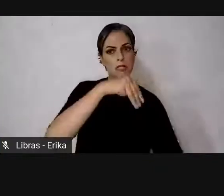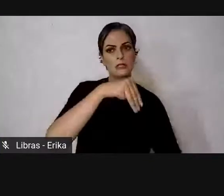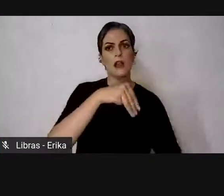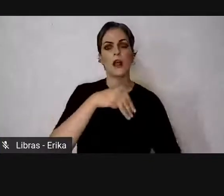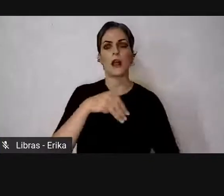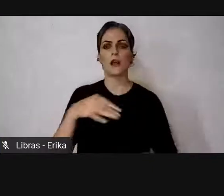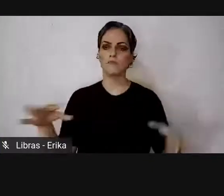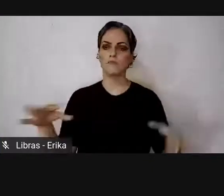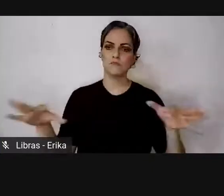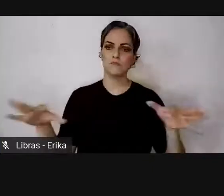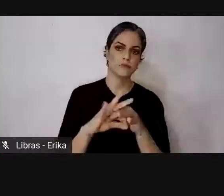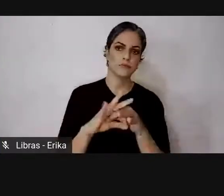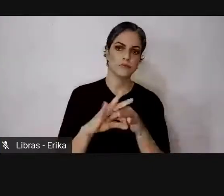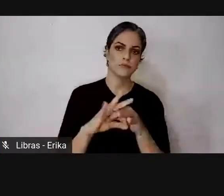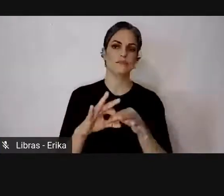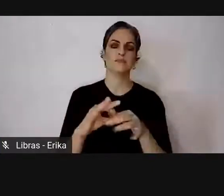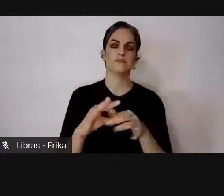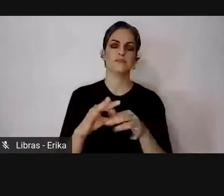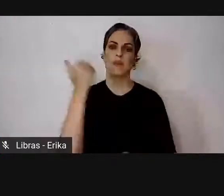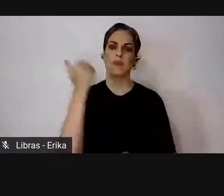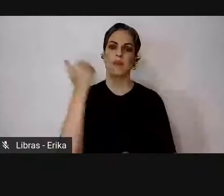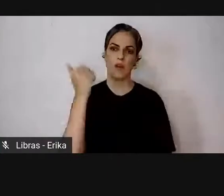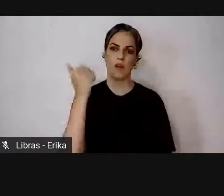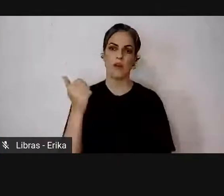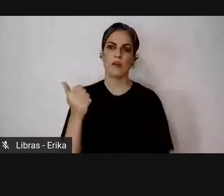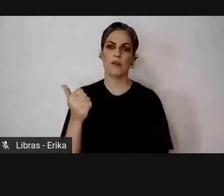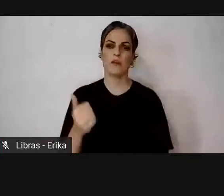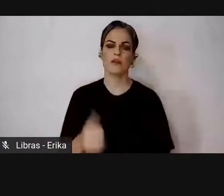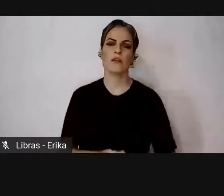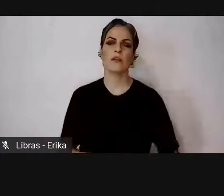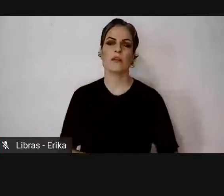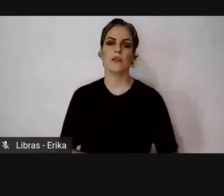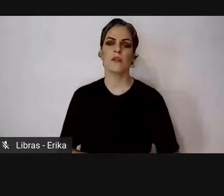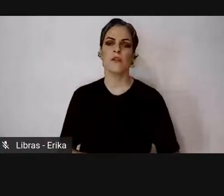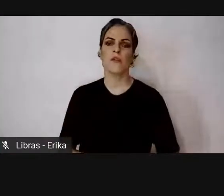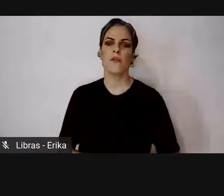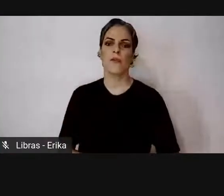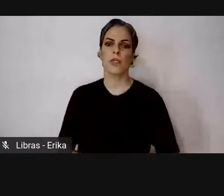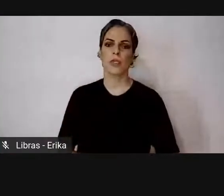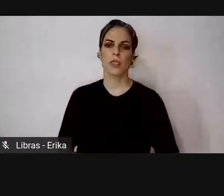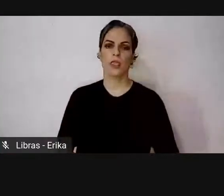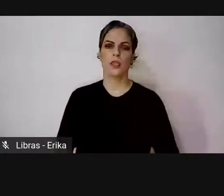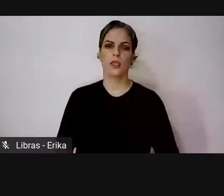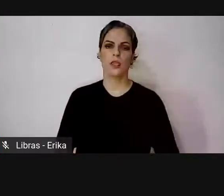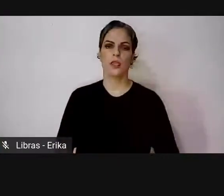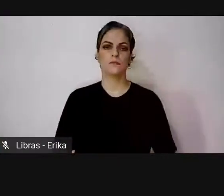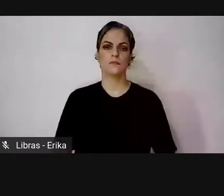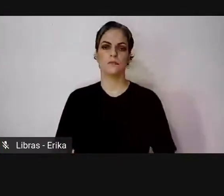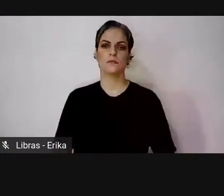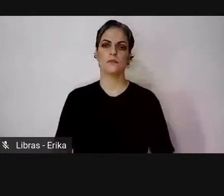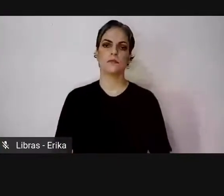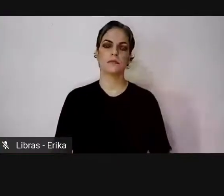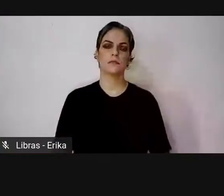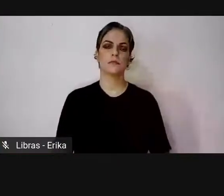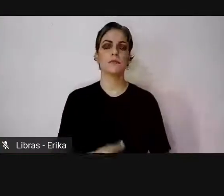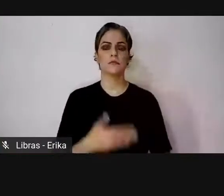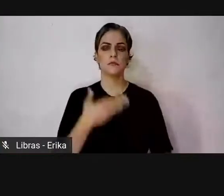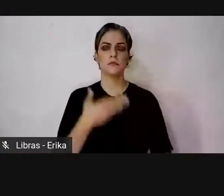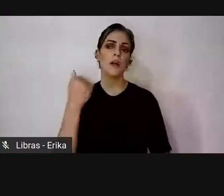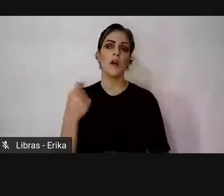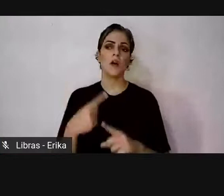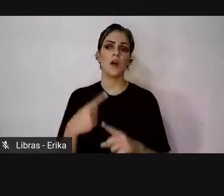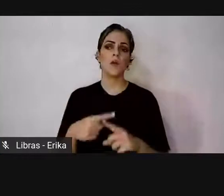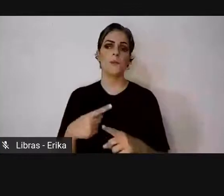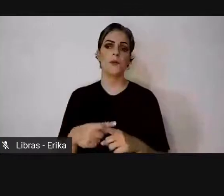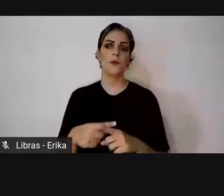tradutor. Eu estava, na verdade, trabalhando com 2 produtos, né? O outro era da parte de reconhecimento de orador, mas eu parei a parte de